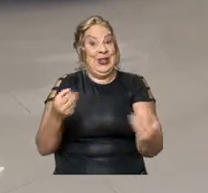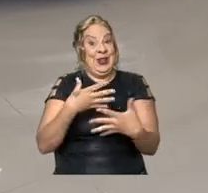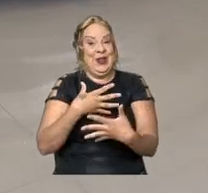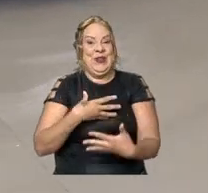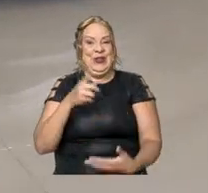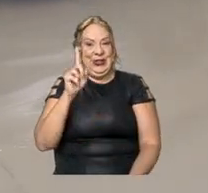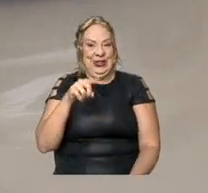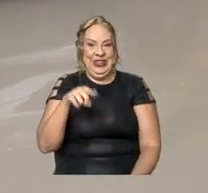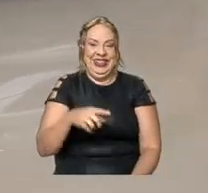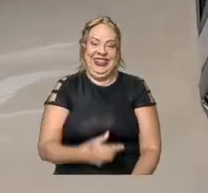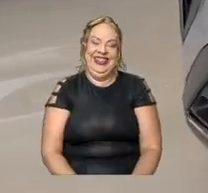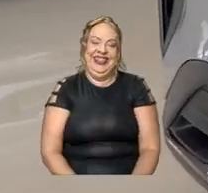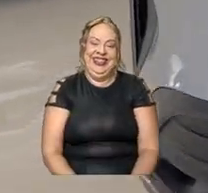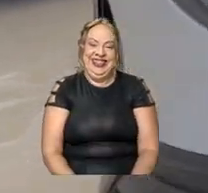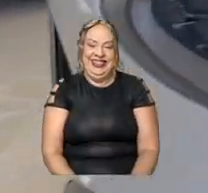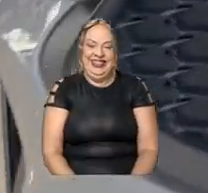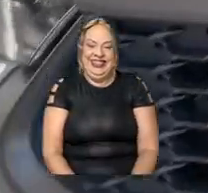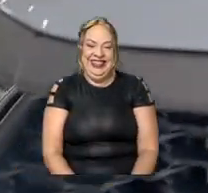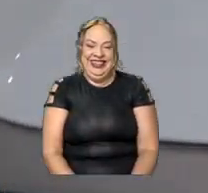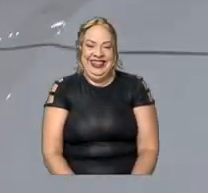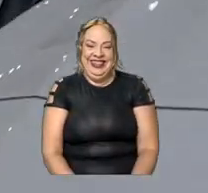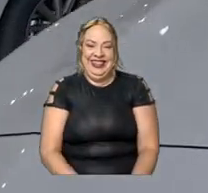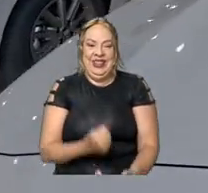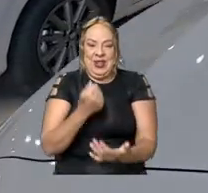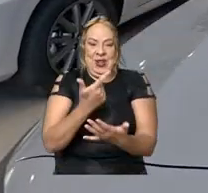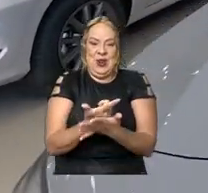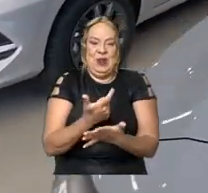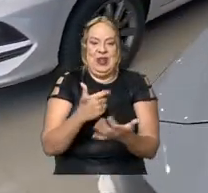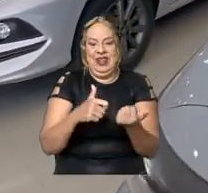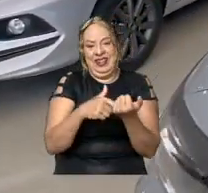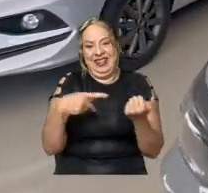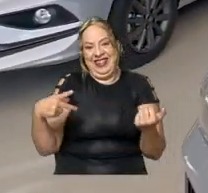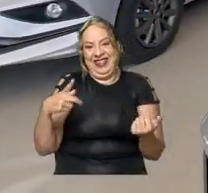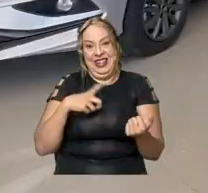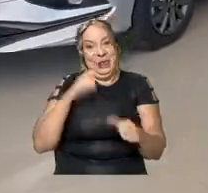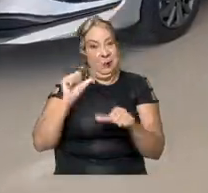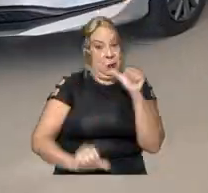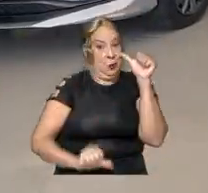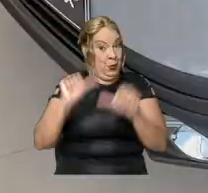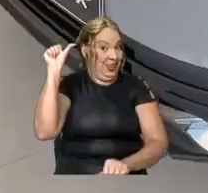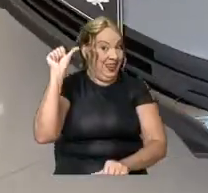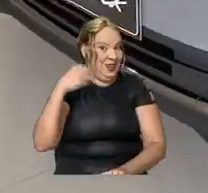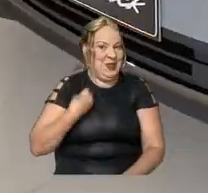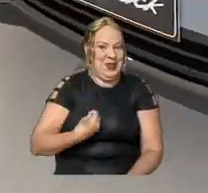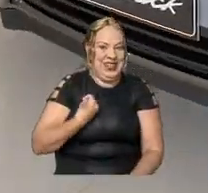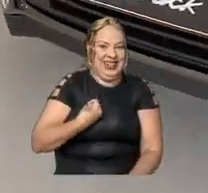Fastback 0 quilômetro. Compre o seu Caju Cap e mude de vida.